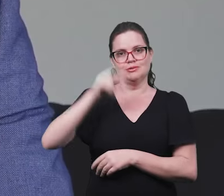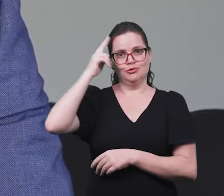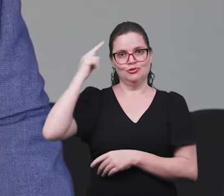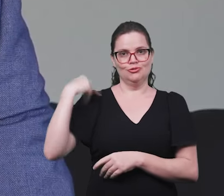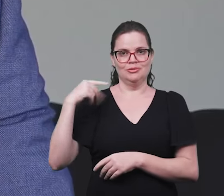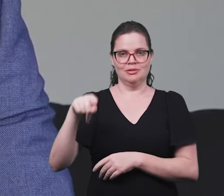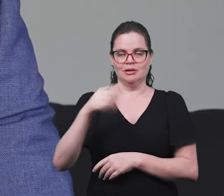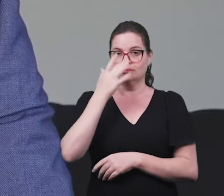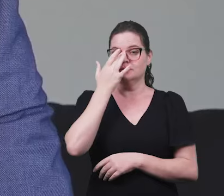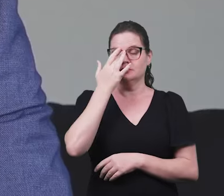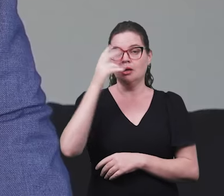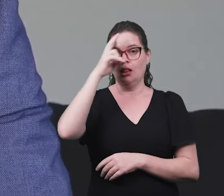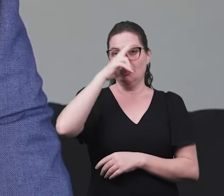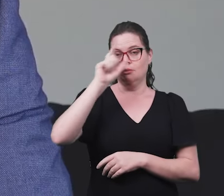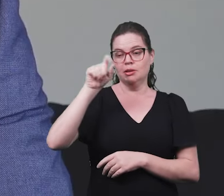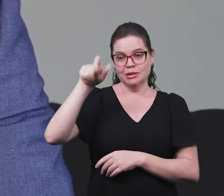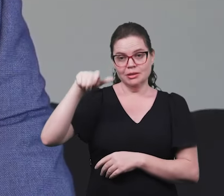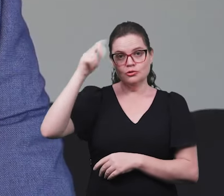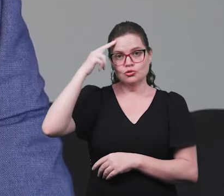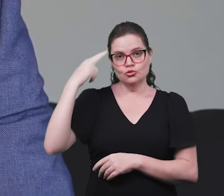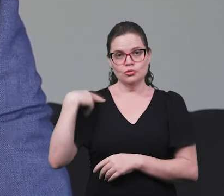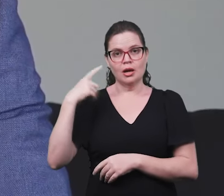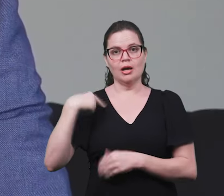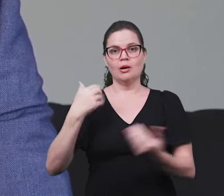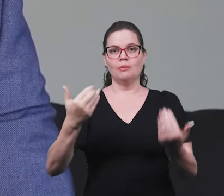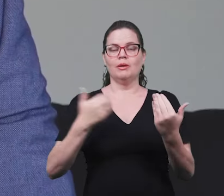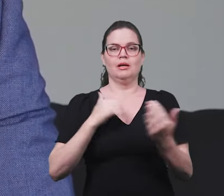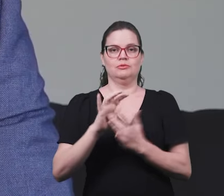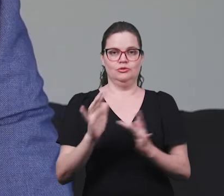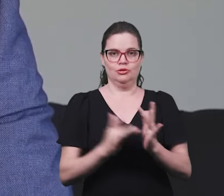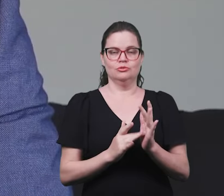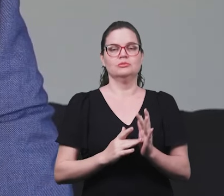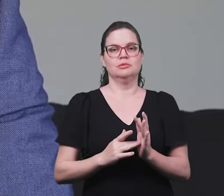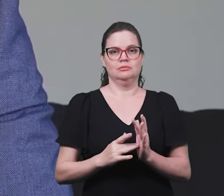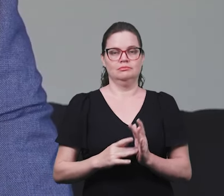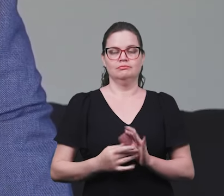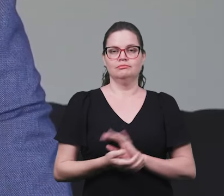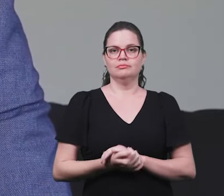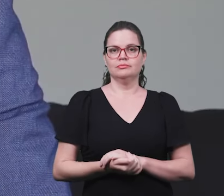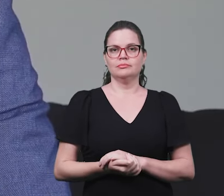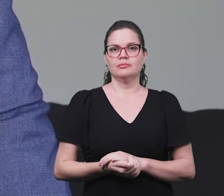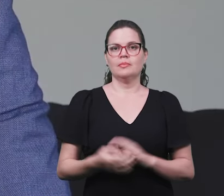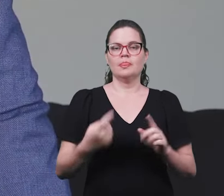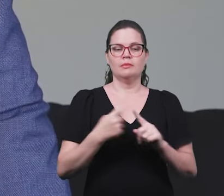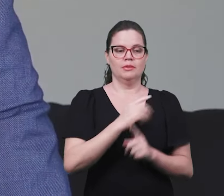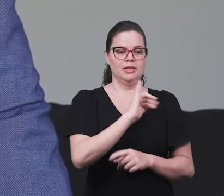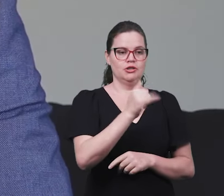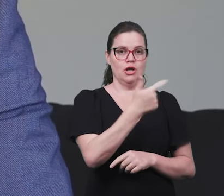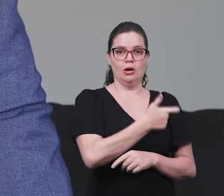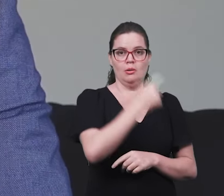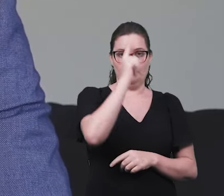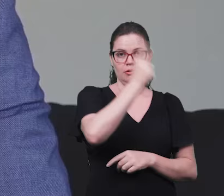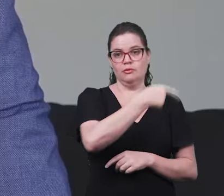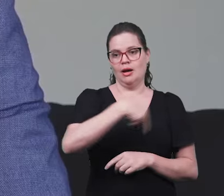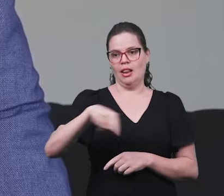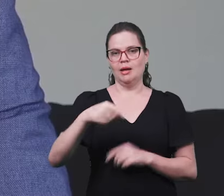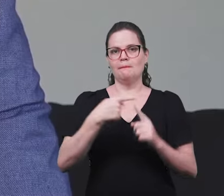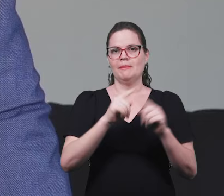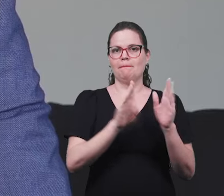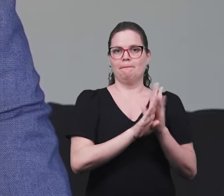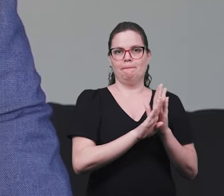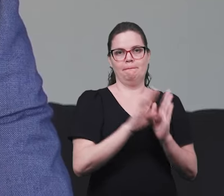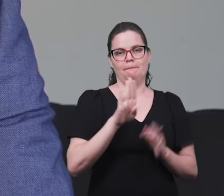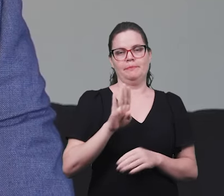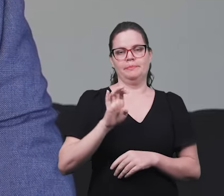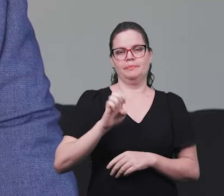como sempre estamos lembrando, como um tipo maravilhoso do Senhor Jesus. Jacó mandou todos os seus filhos ao Egito, porém a Benjamim,